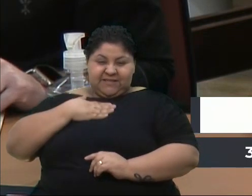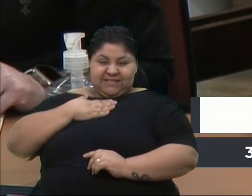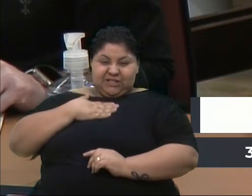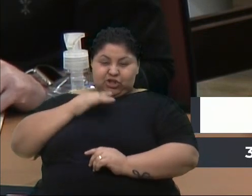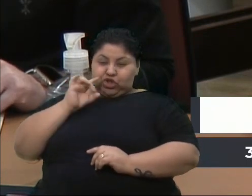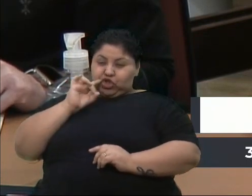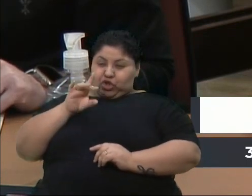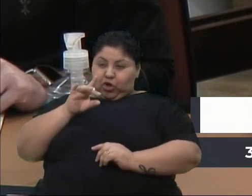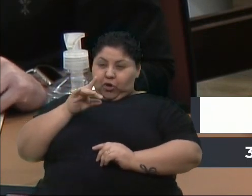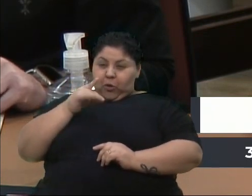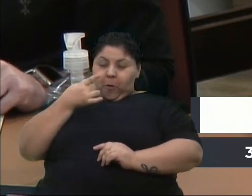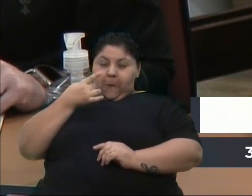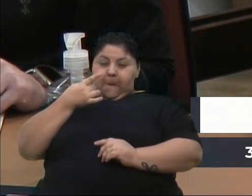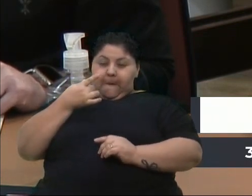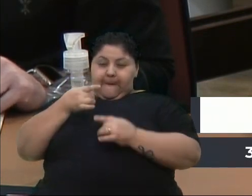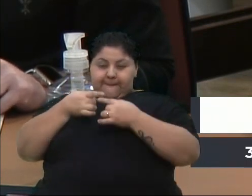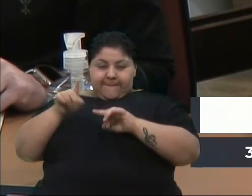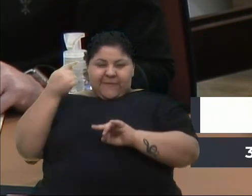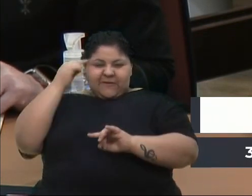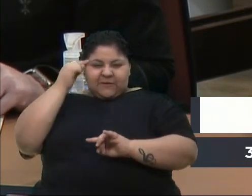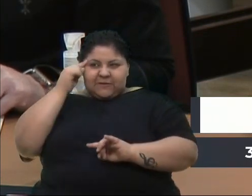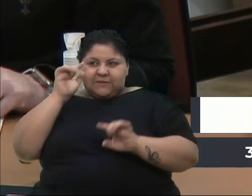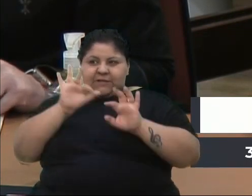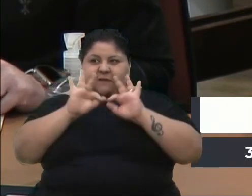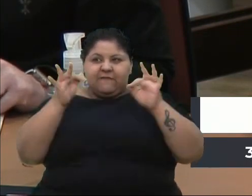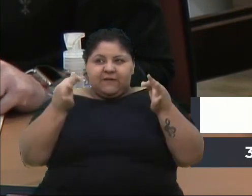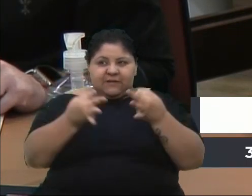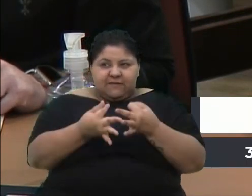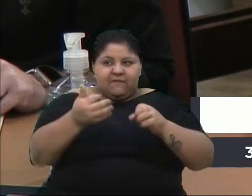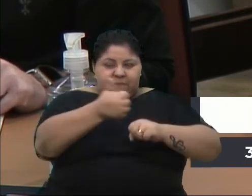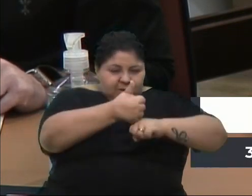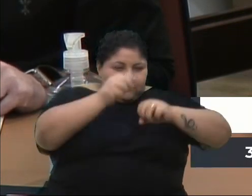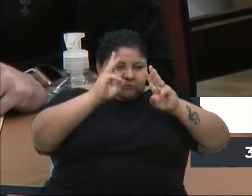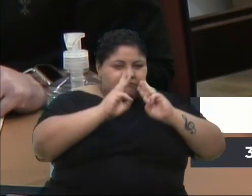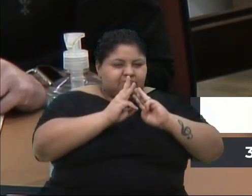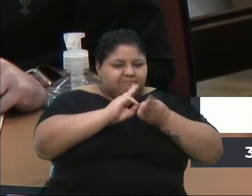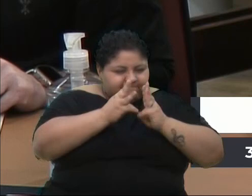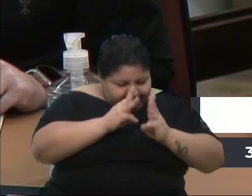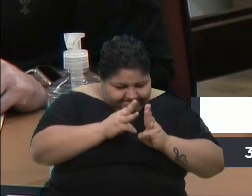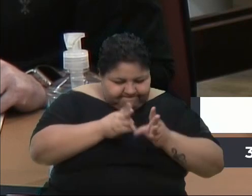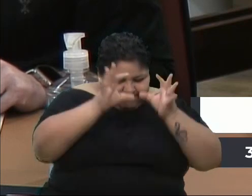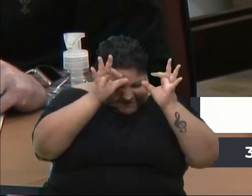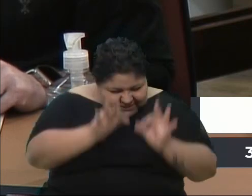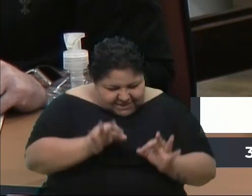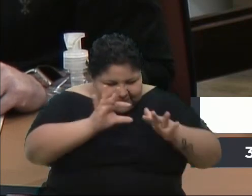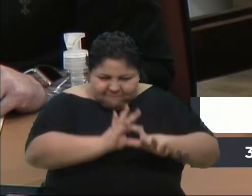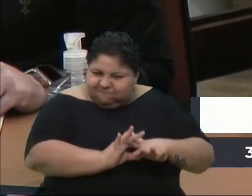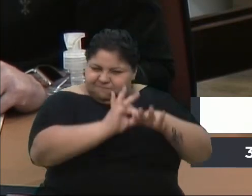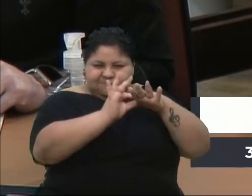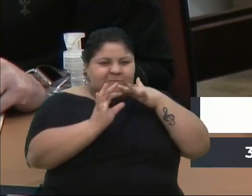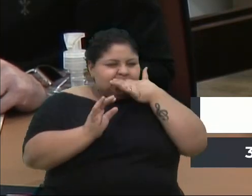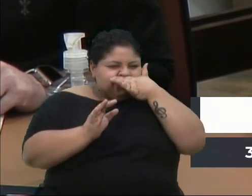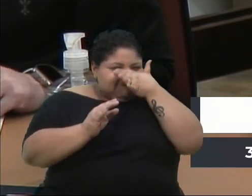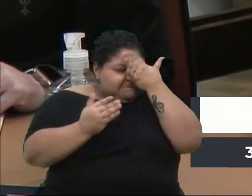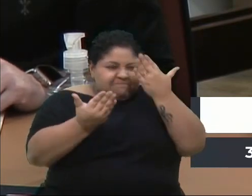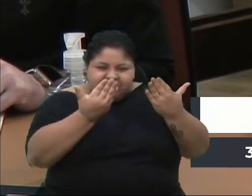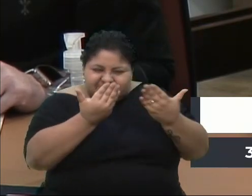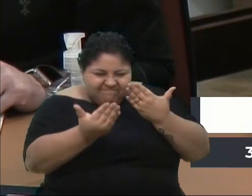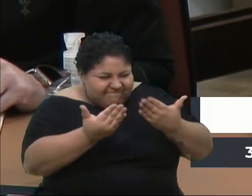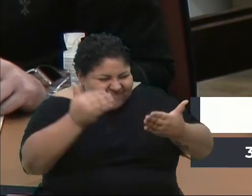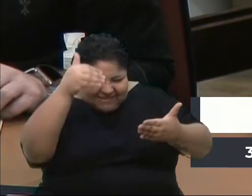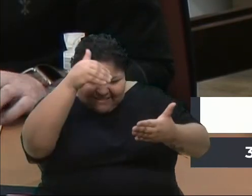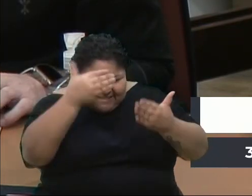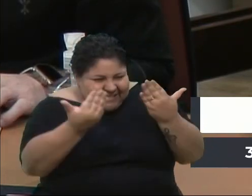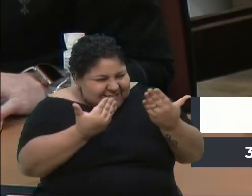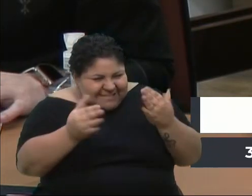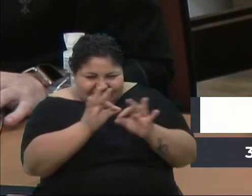na família dos vanzeiros, na categoria. Com certeza, uma liderança incomparável dentro do setor,